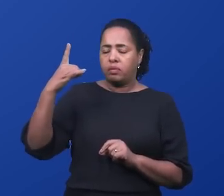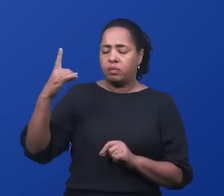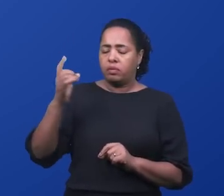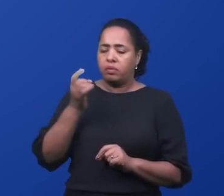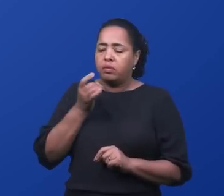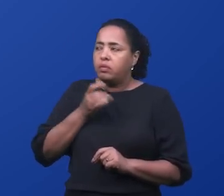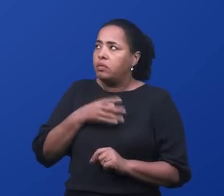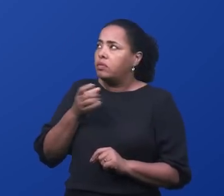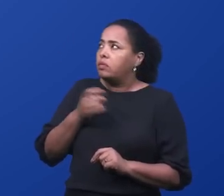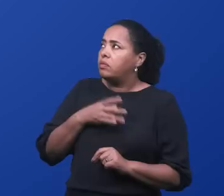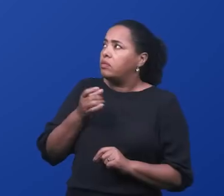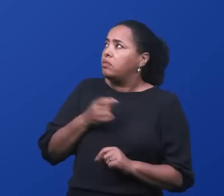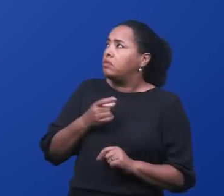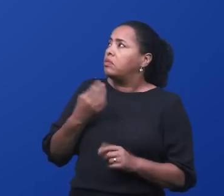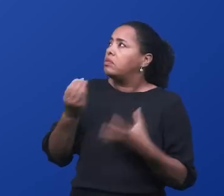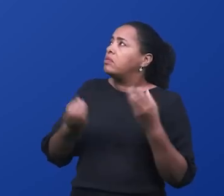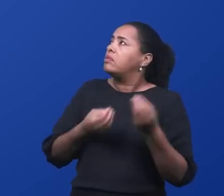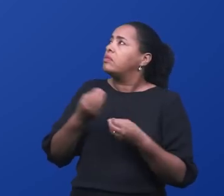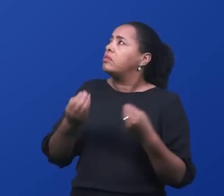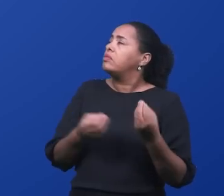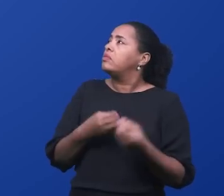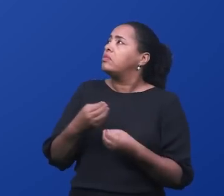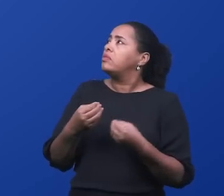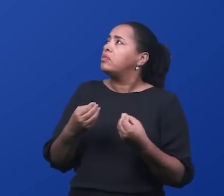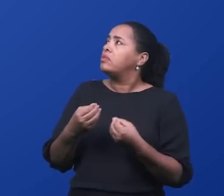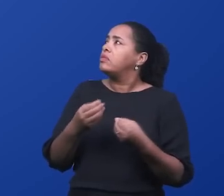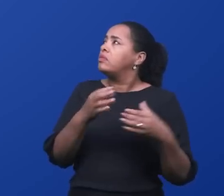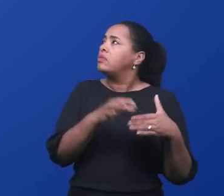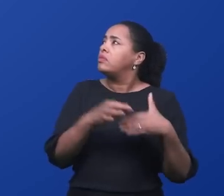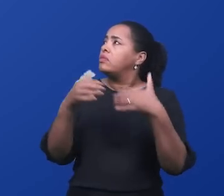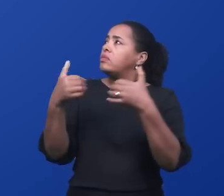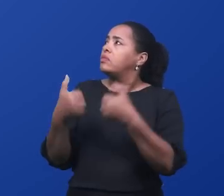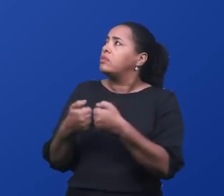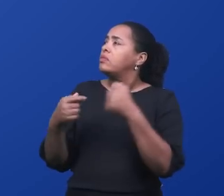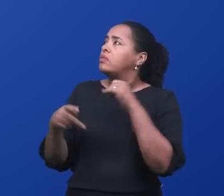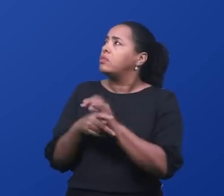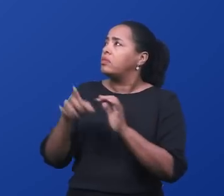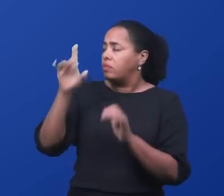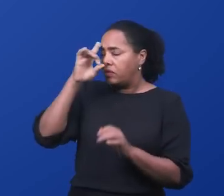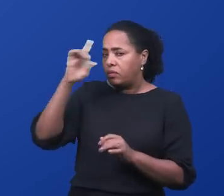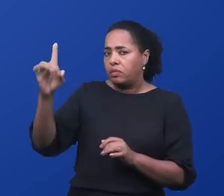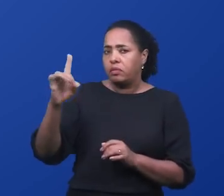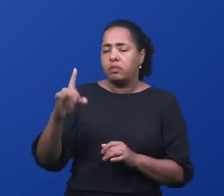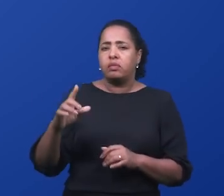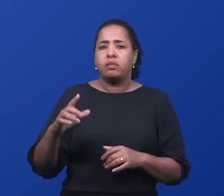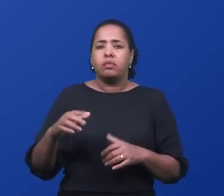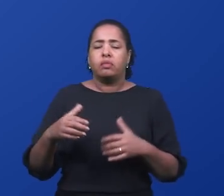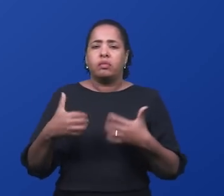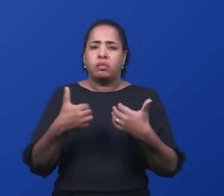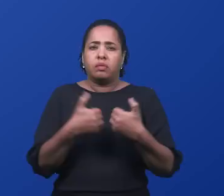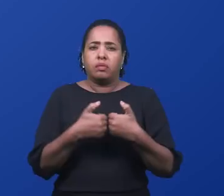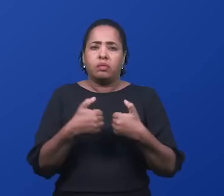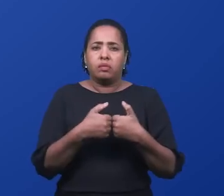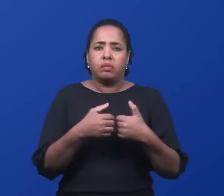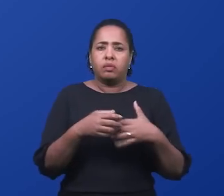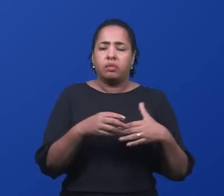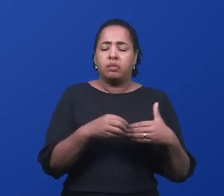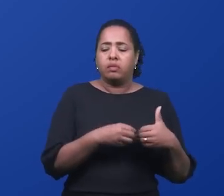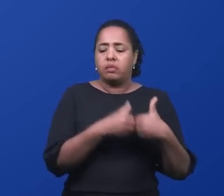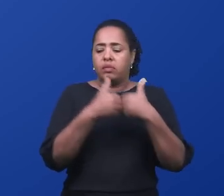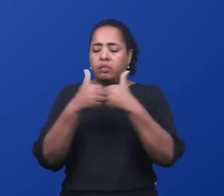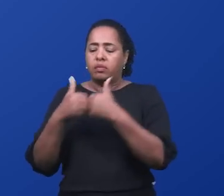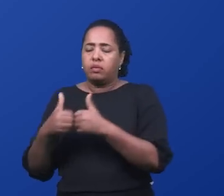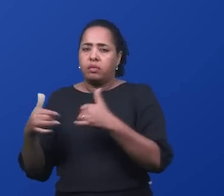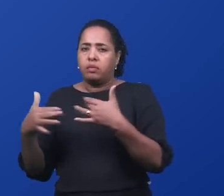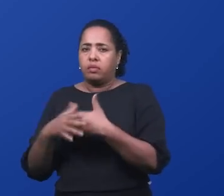temeu Davi ao Senhor, dizendo: como trarei a minha arca de Deus? Pelo que Davi não trouxe a arca a si, a cidade de